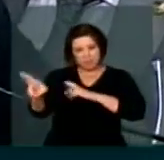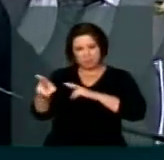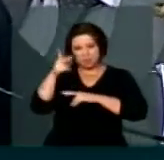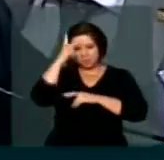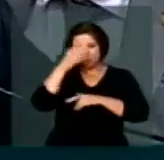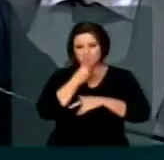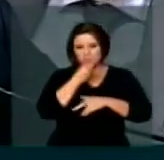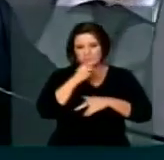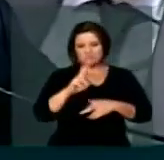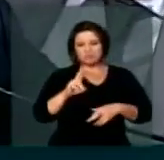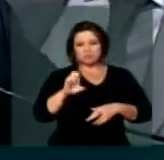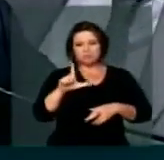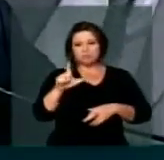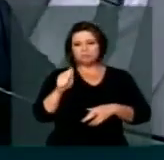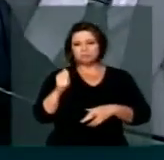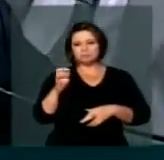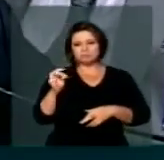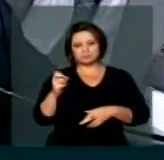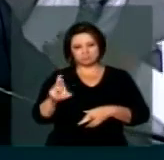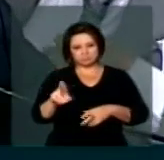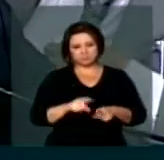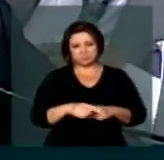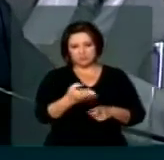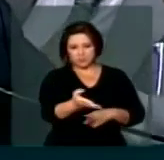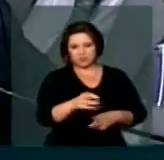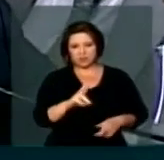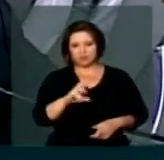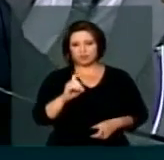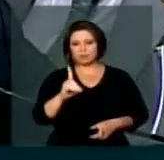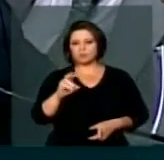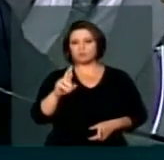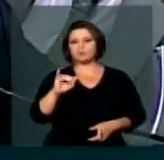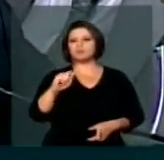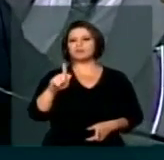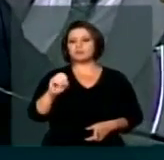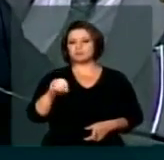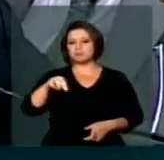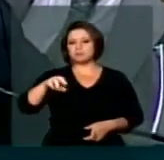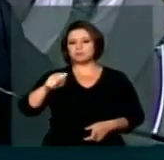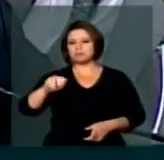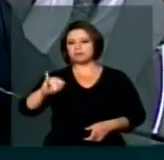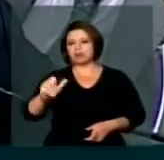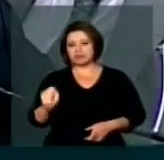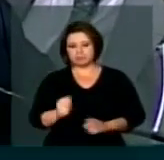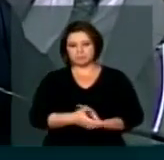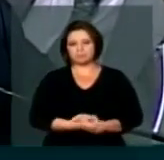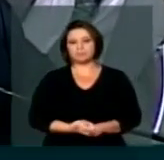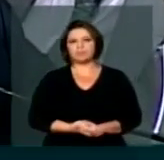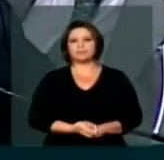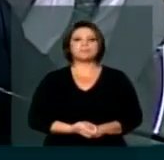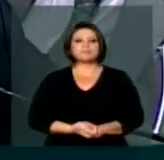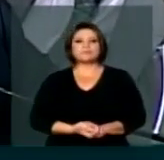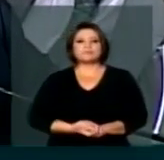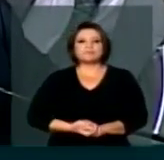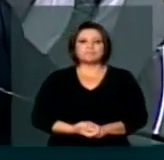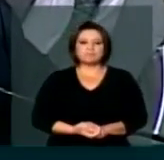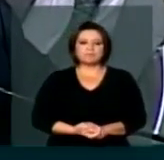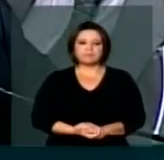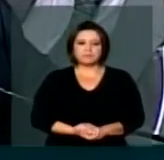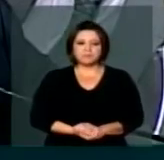respostas. Vamos lá. Com a palavra, o deputado Rodrigo Maia. Vamos lá. Bem,